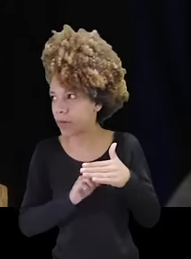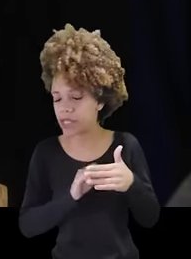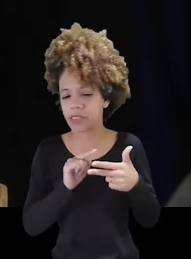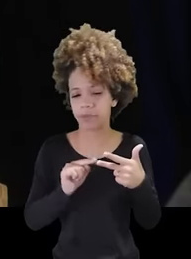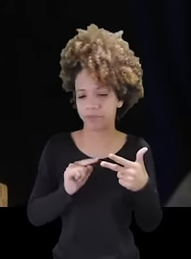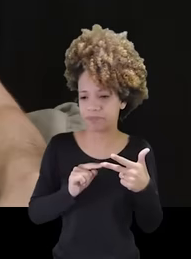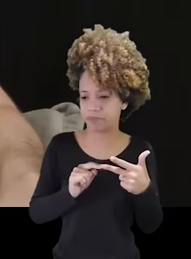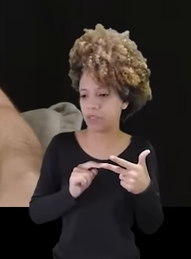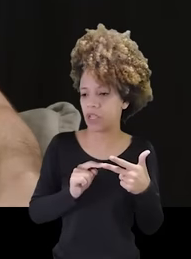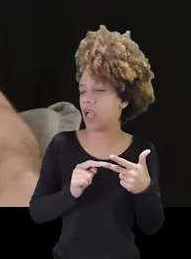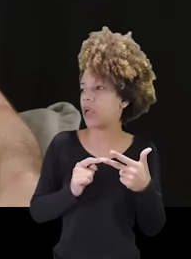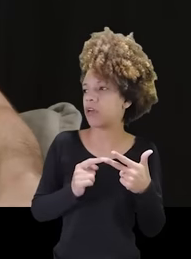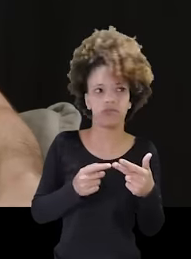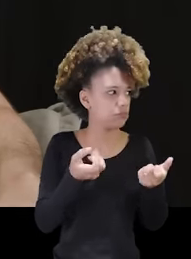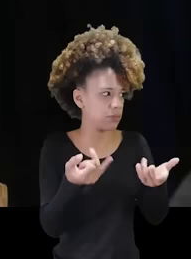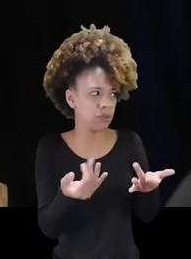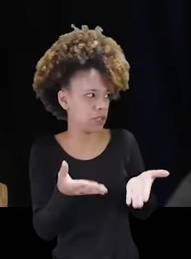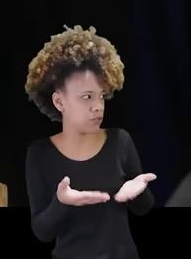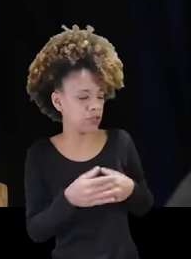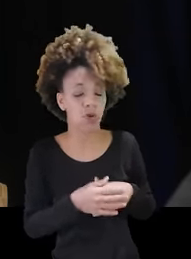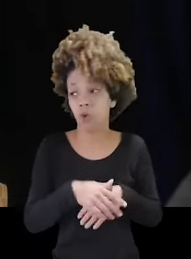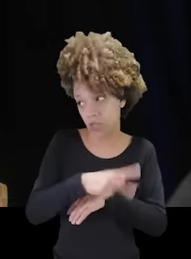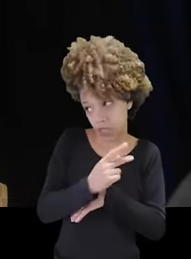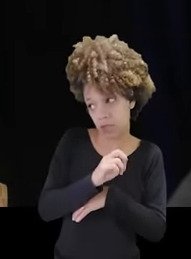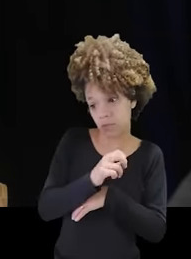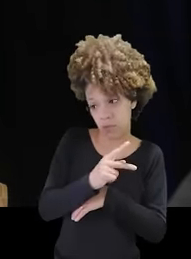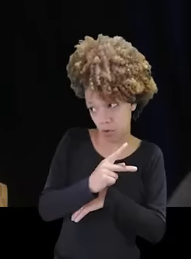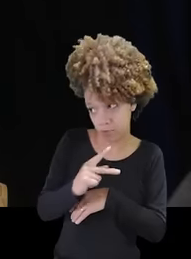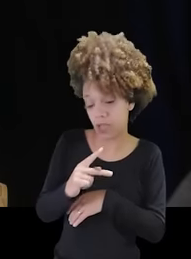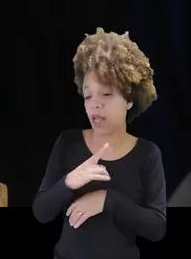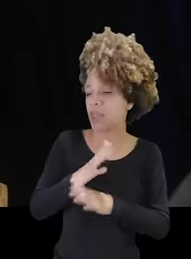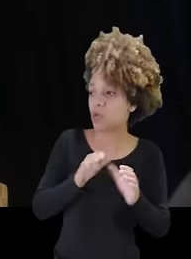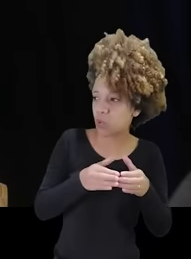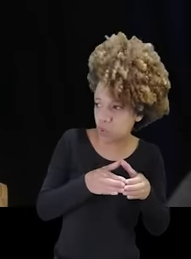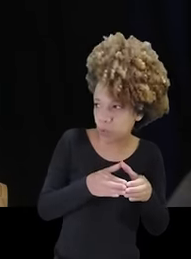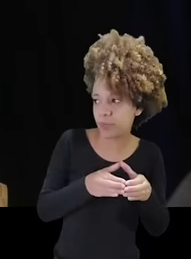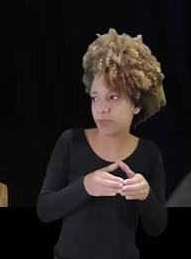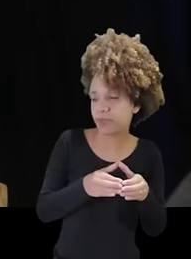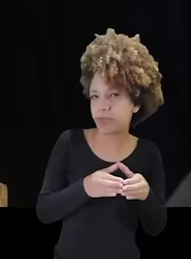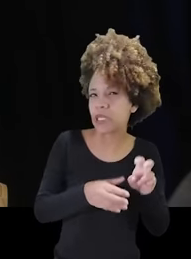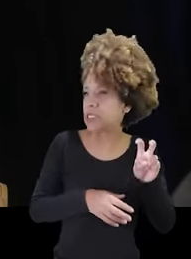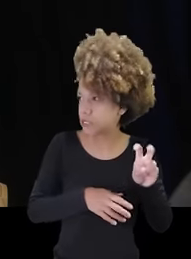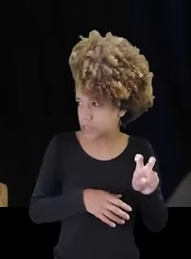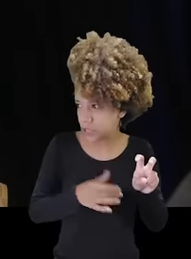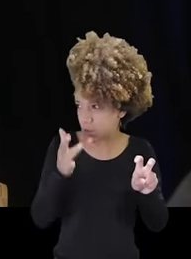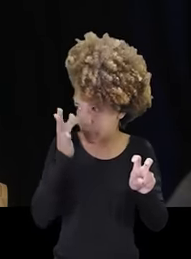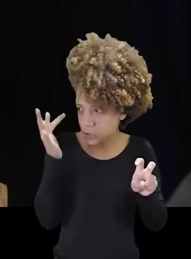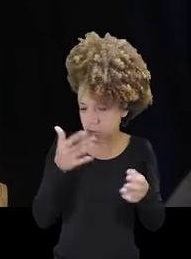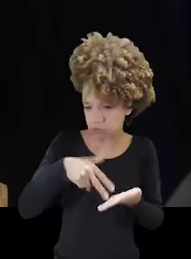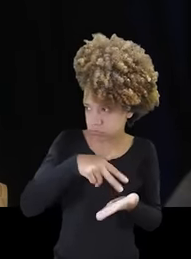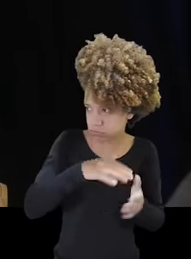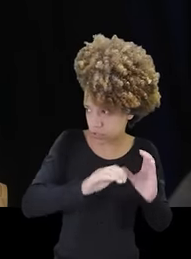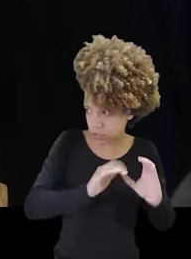empresa a empresa Então tem alguém pop tem o grupo de k-pop a lição 5 integrantes